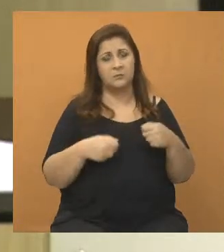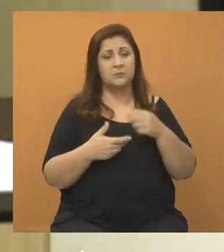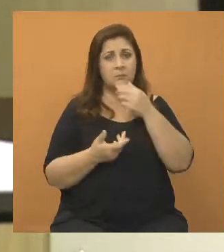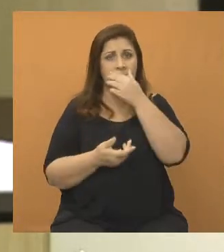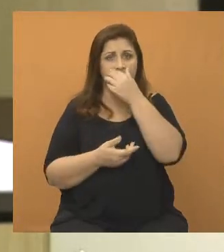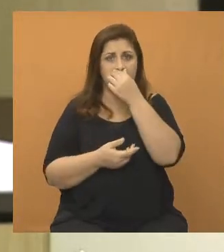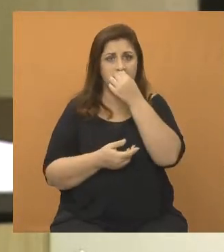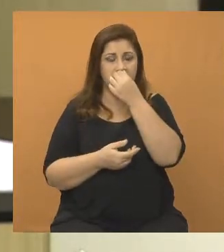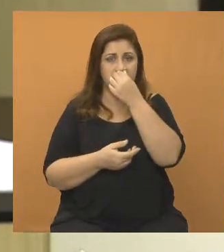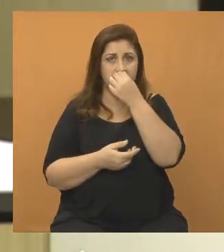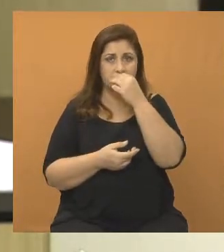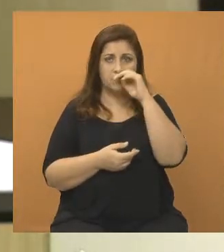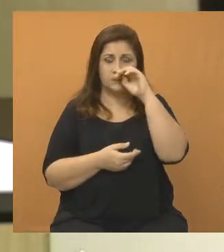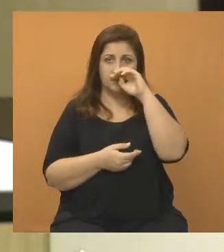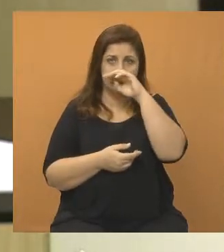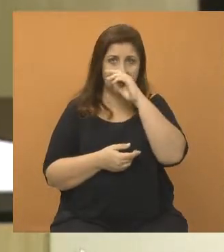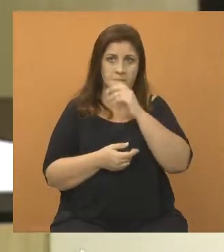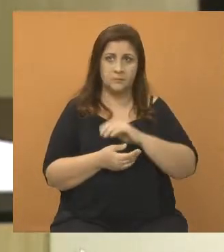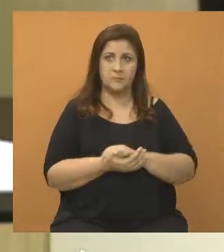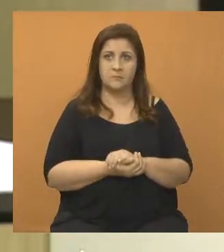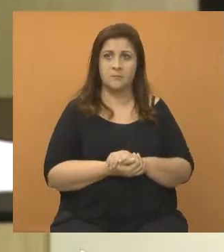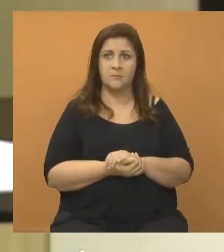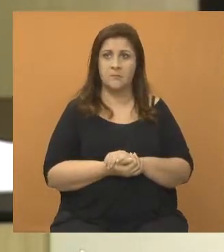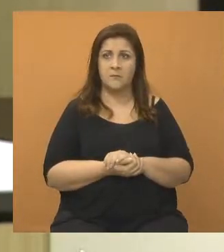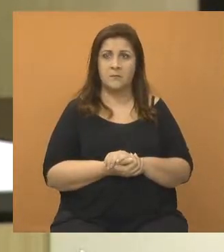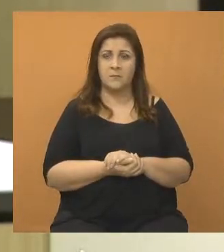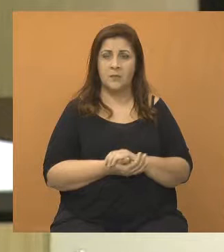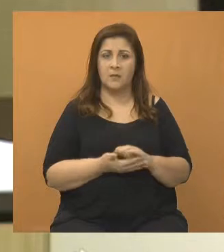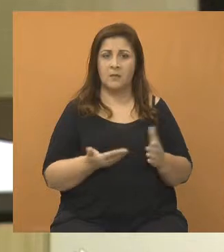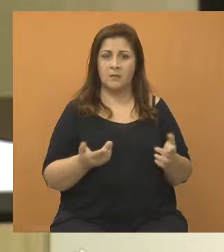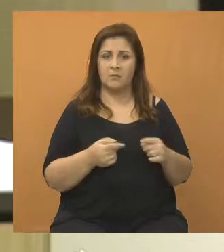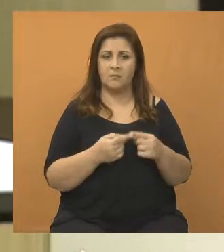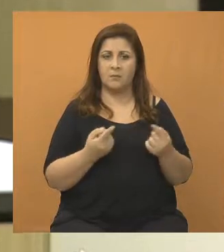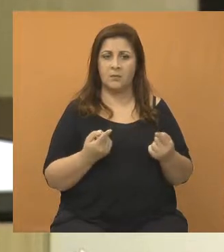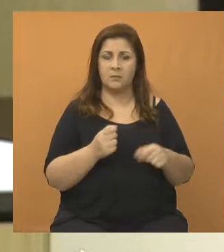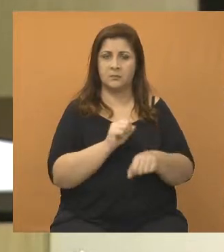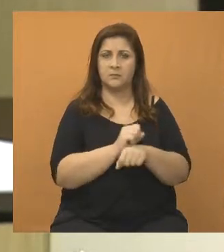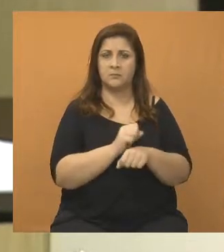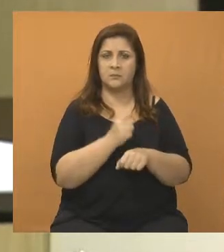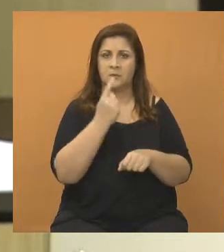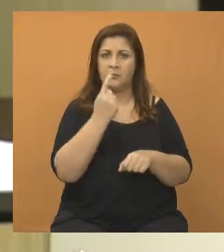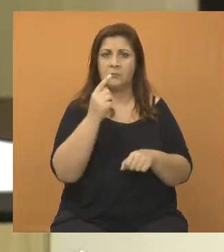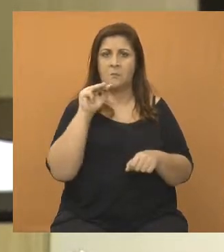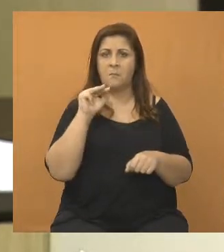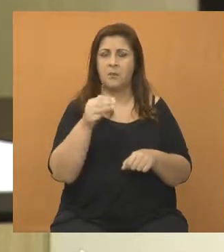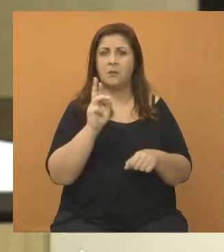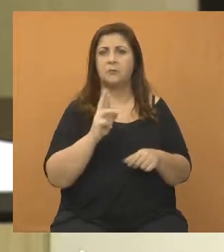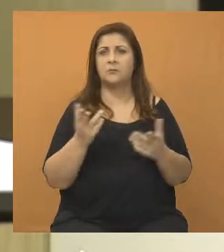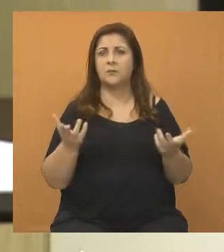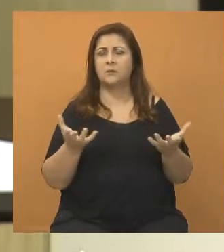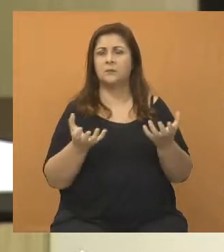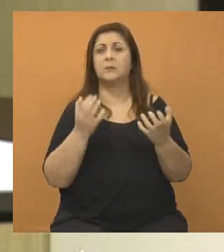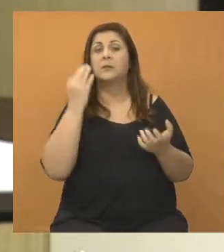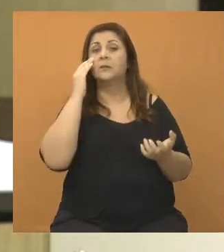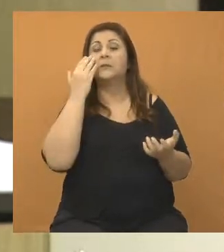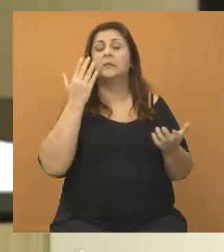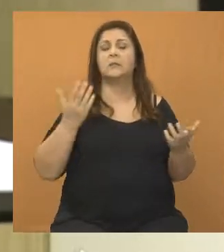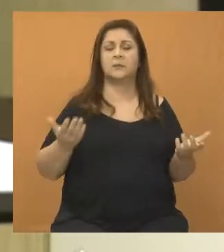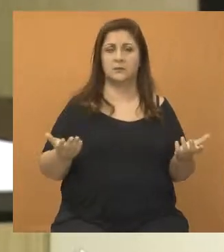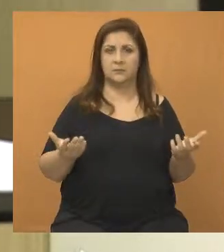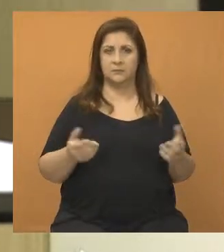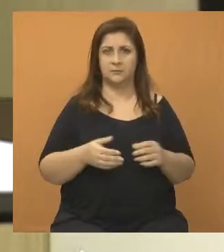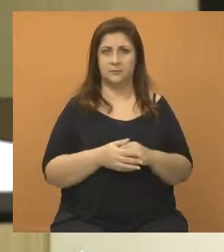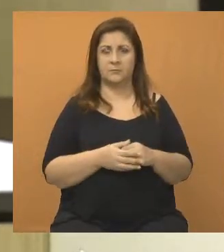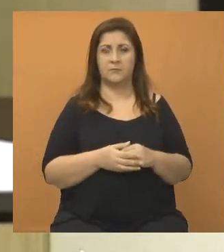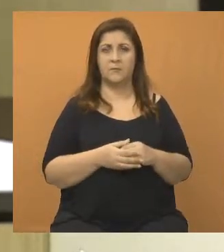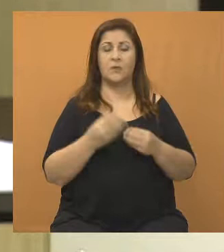Jacareí. E aqui a previsão é um pouco mais de R$ 1 milhão. Então, eu queria saber sobre essa